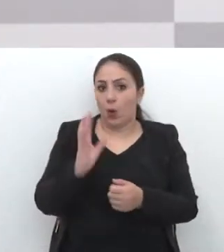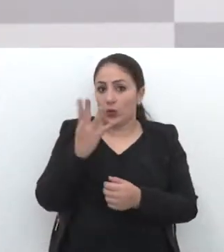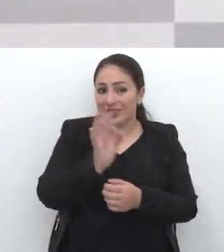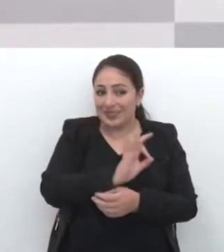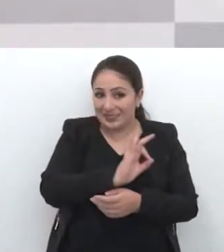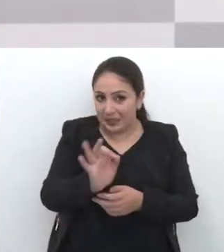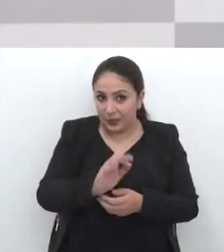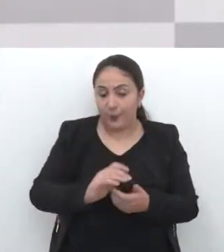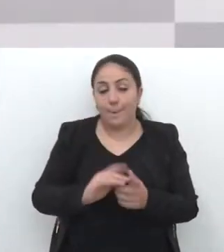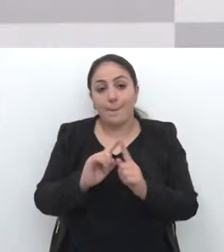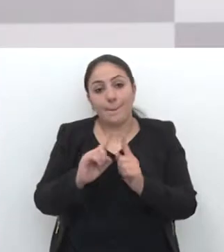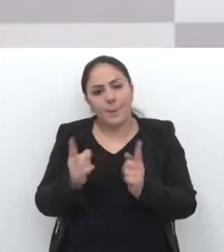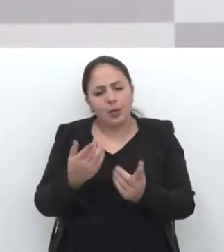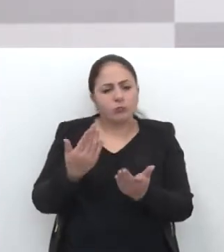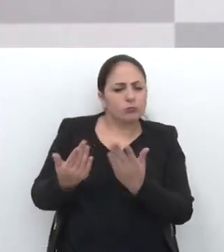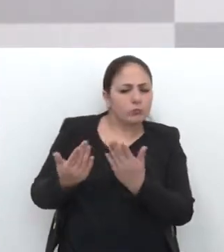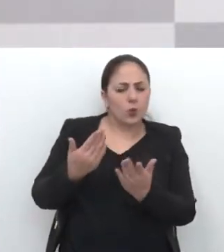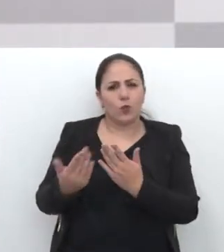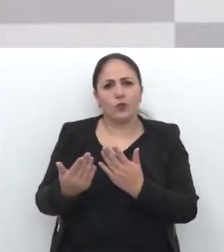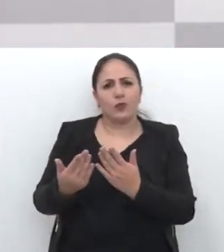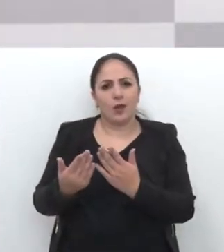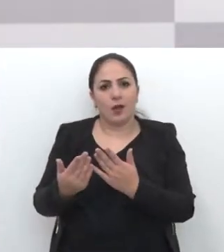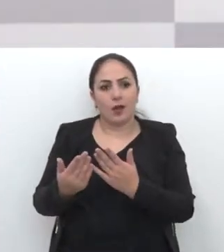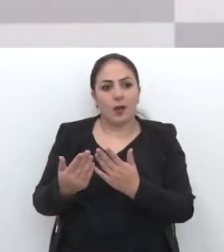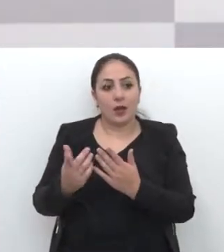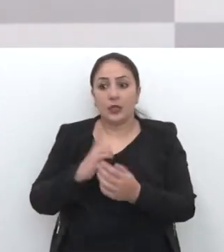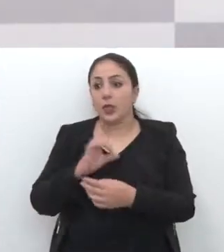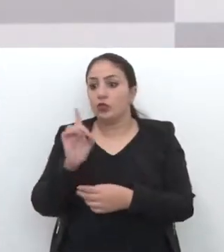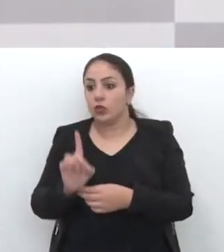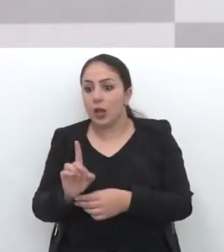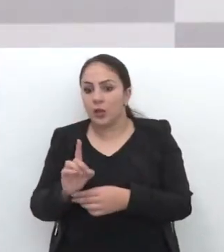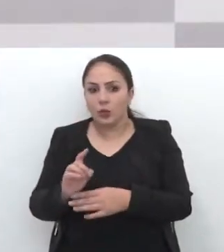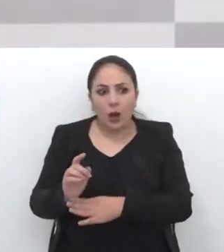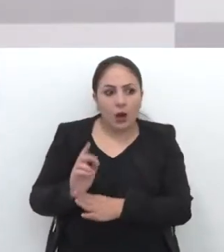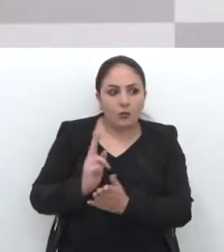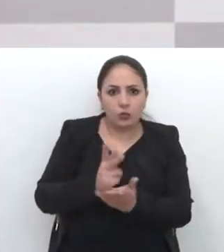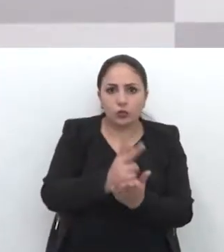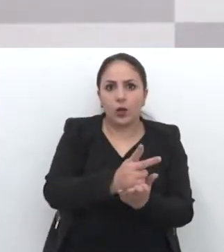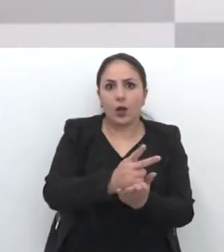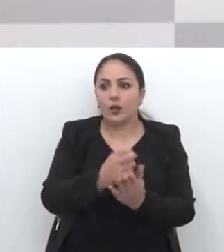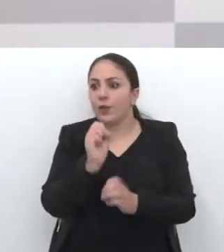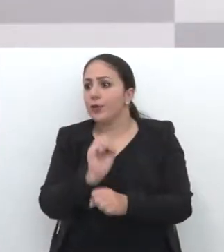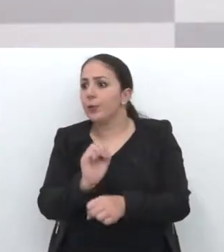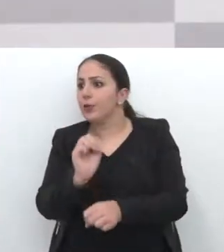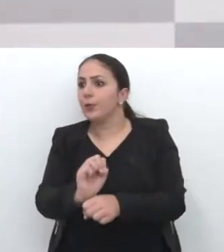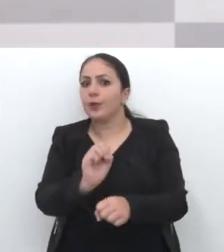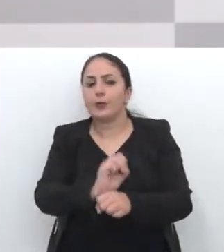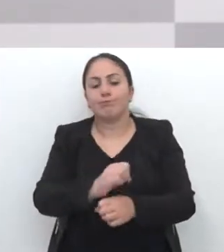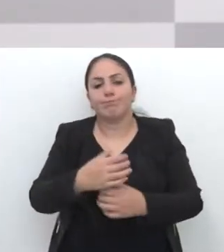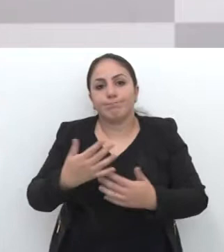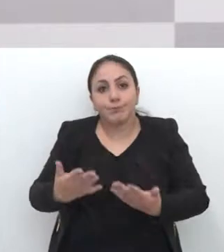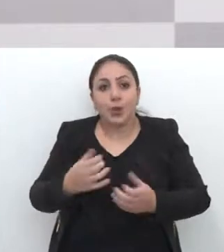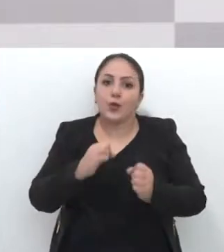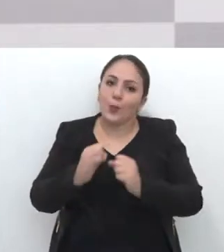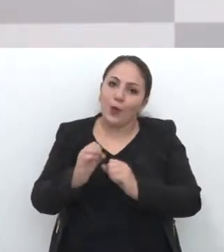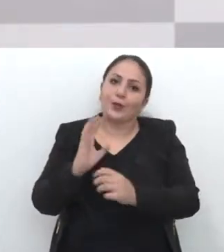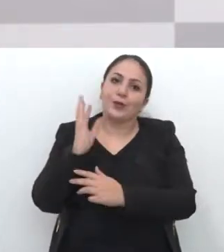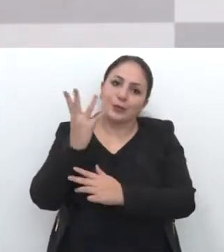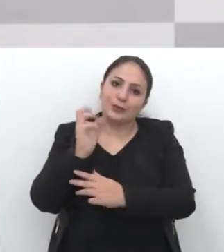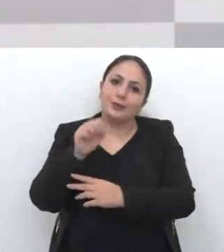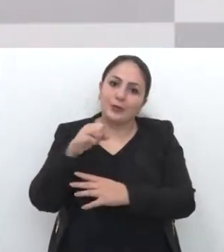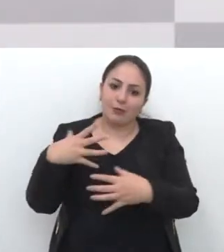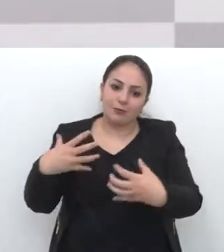até então não está acontecendo. Porém, fica essa dúvida de quem tem realmente a preferência, um aguarda pelo outro, e numa